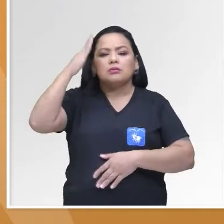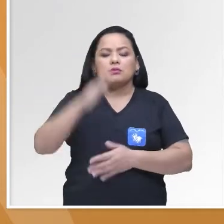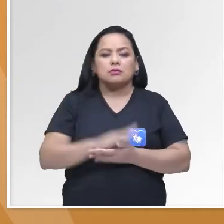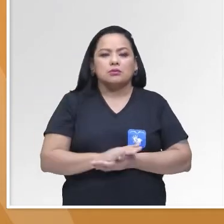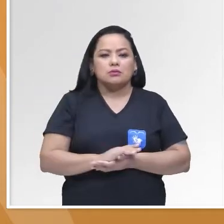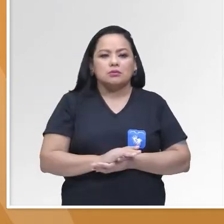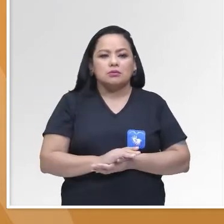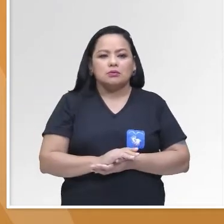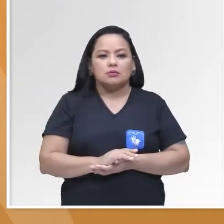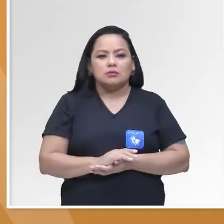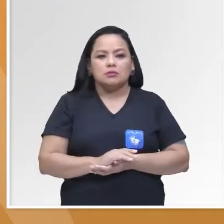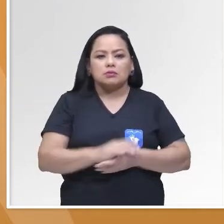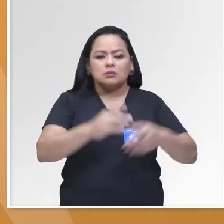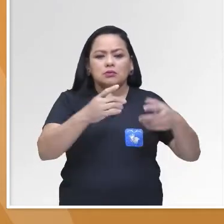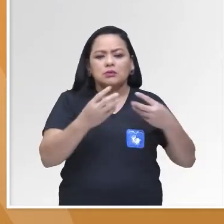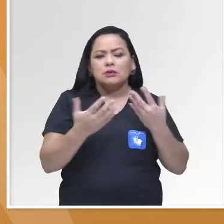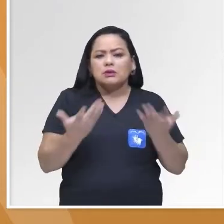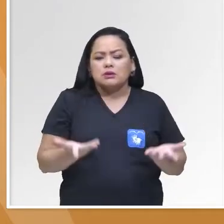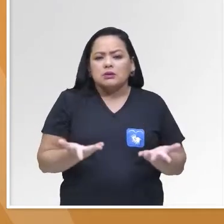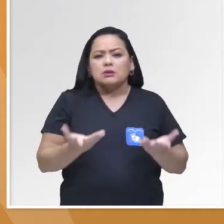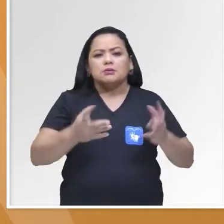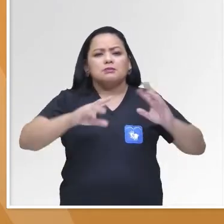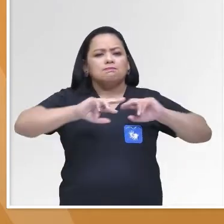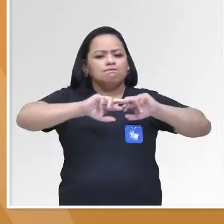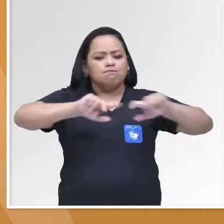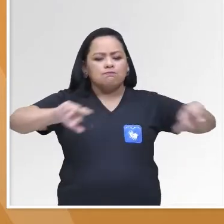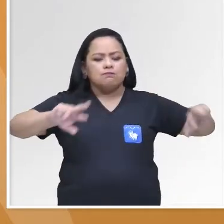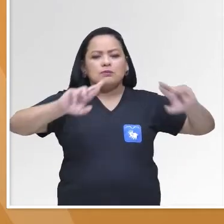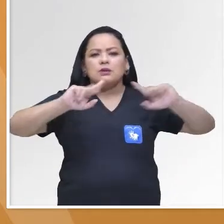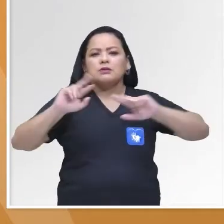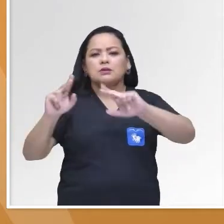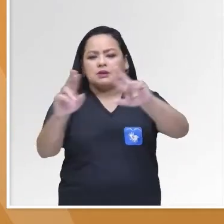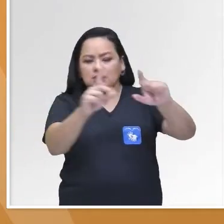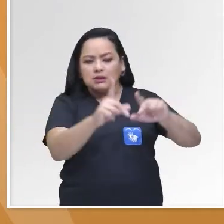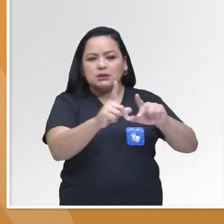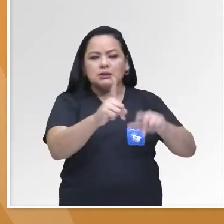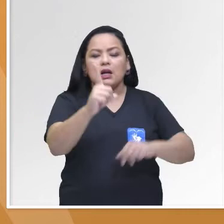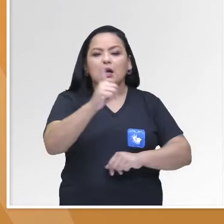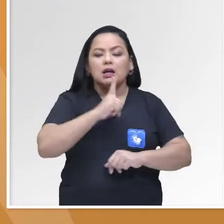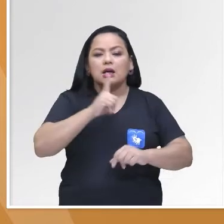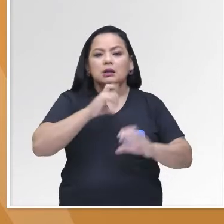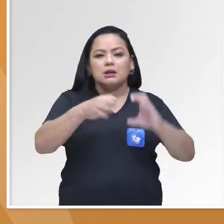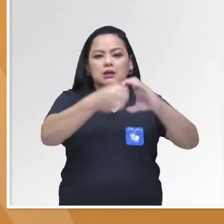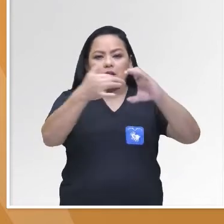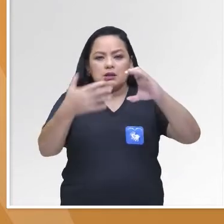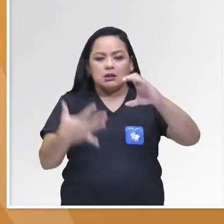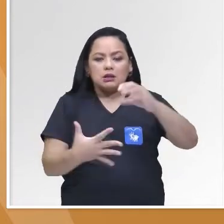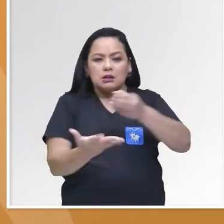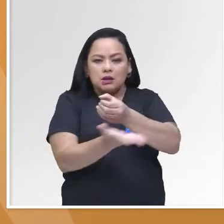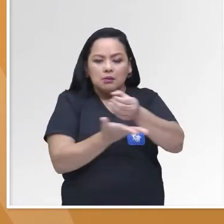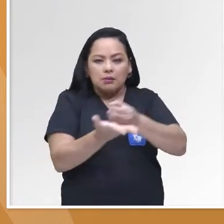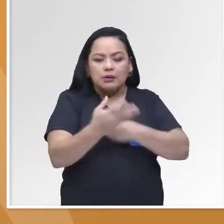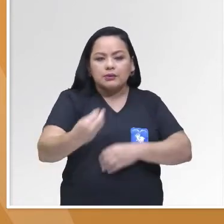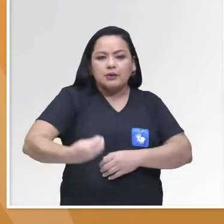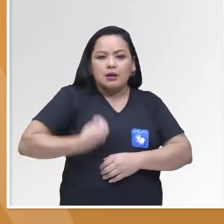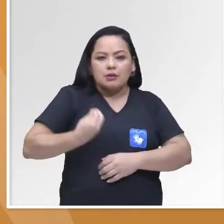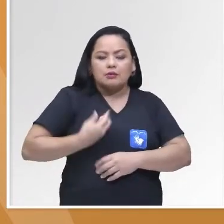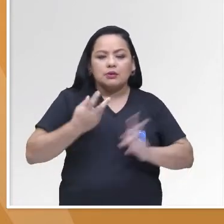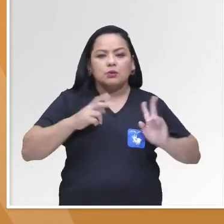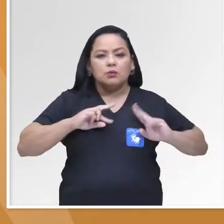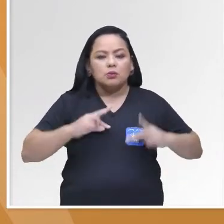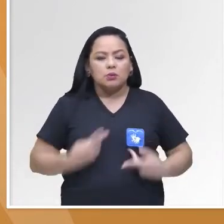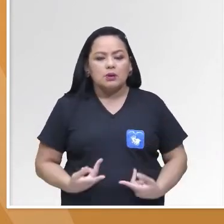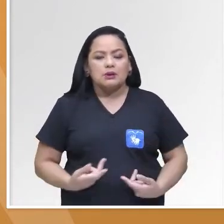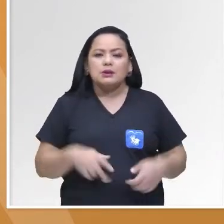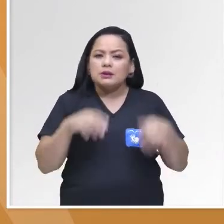de todas as diferenças, existem aspectos básicos da vida humana que